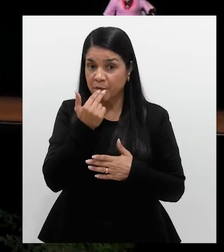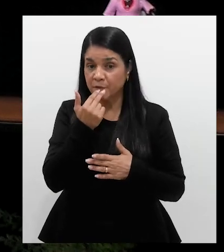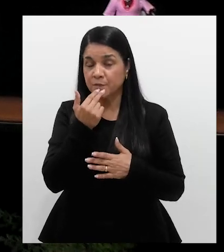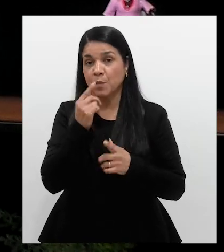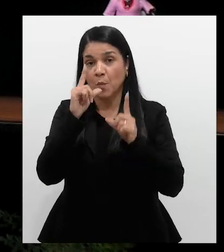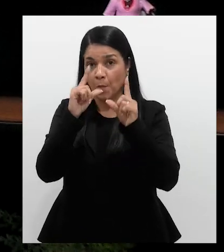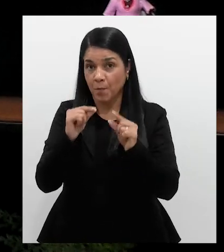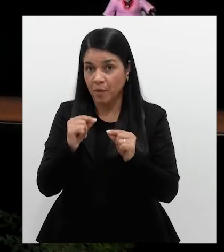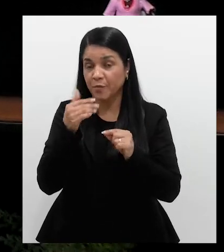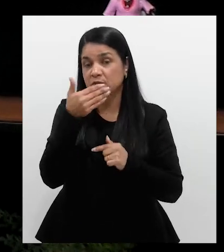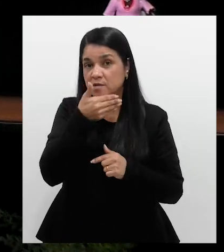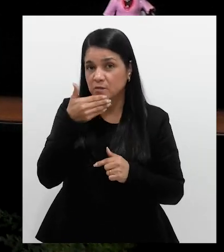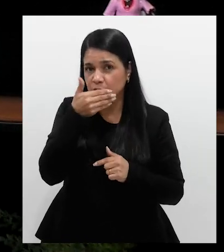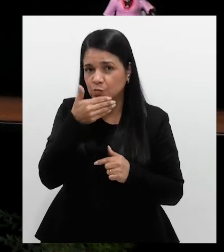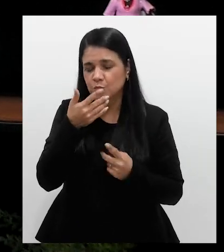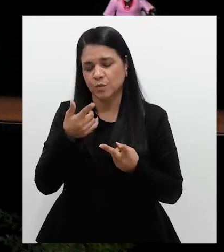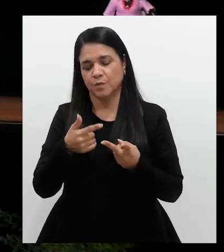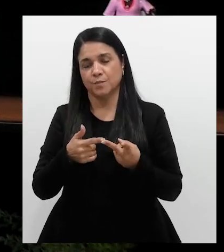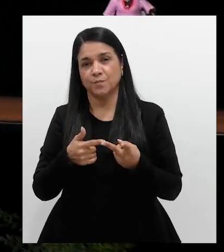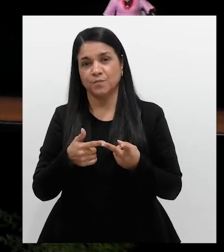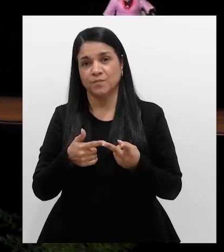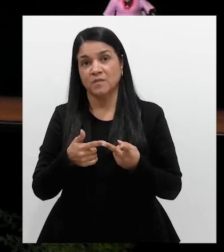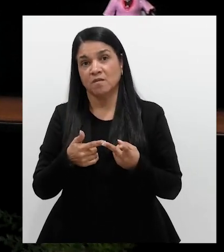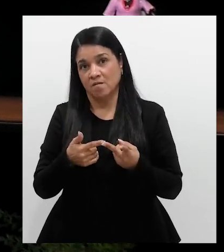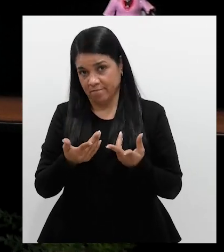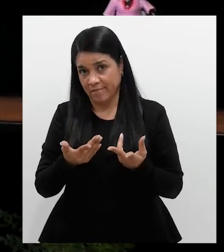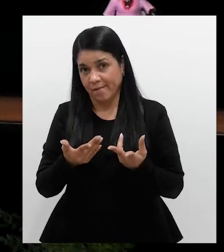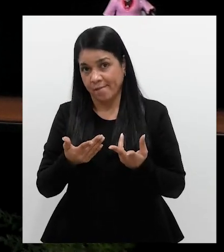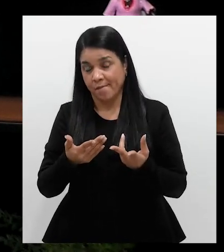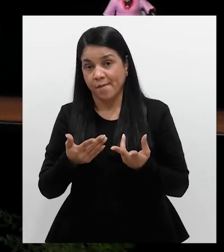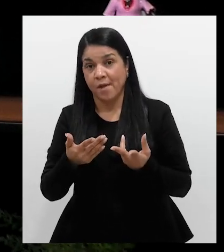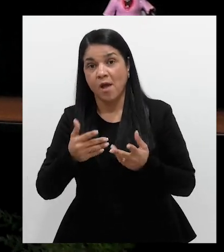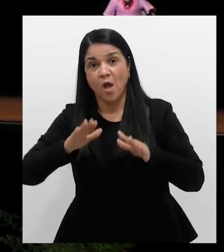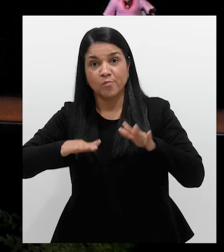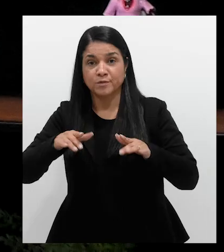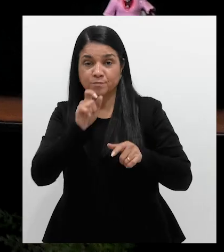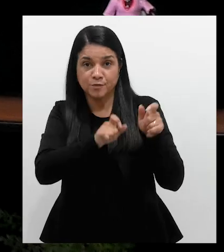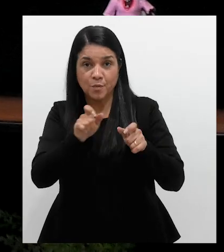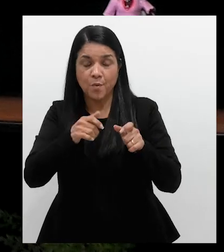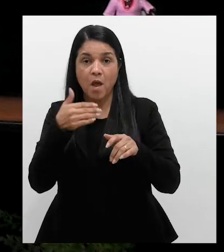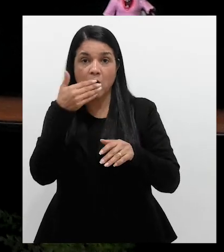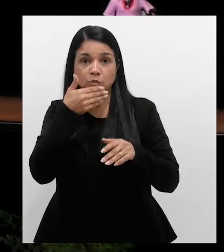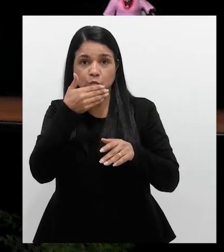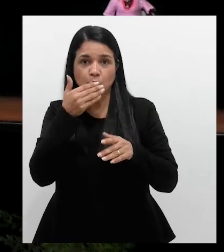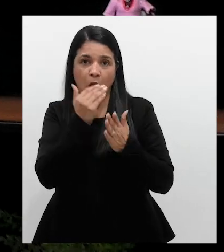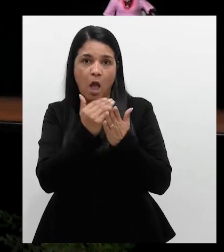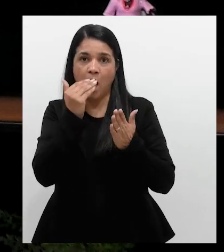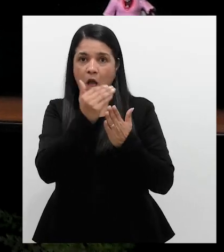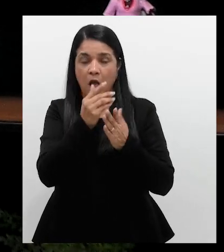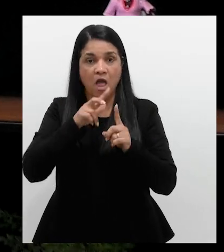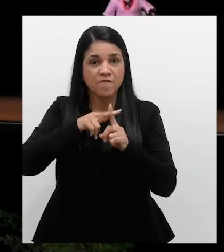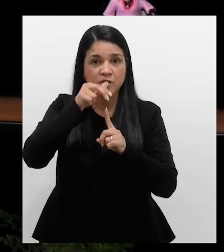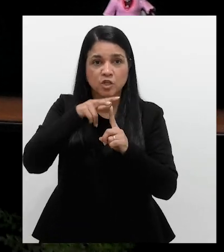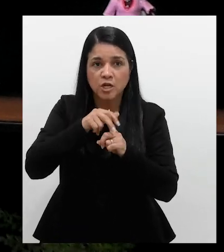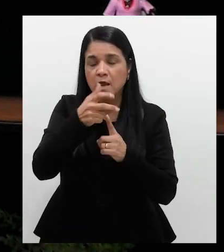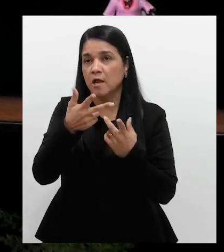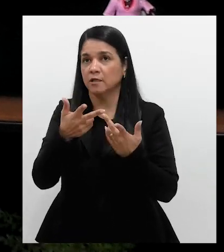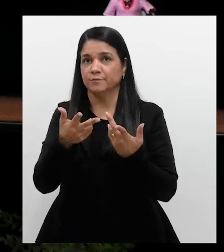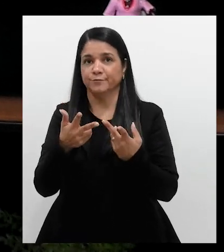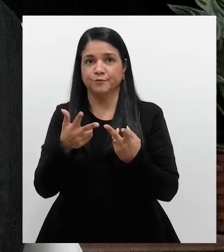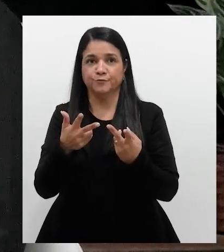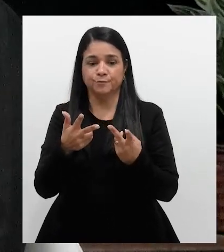dieta rica em açúcar, né, uma dieta alta em alguns nutrientes, podem sim